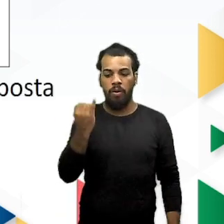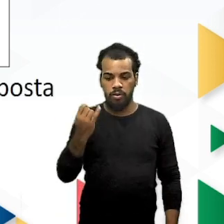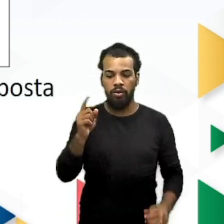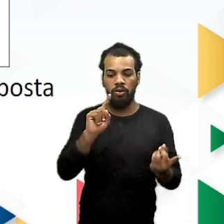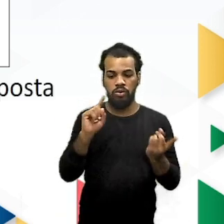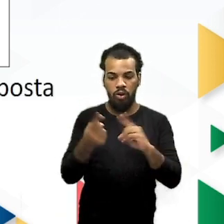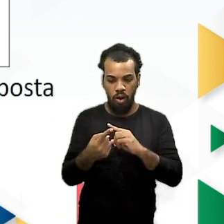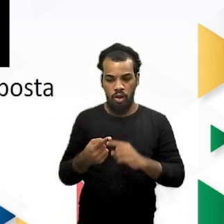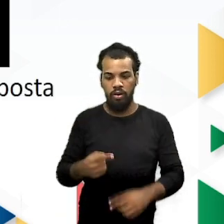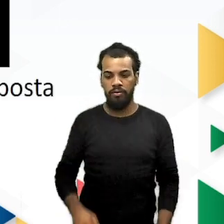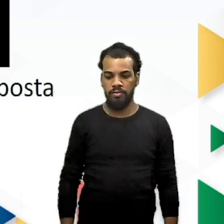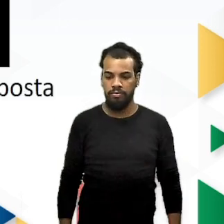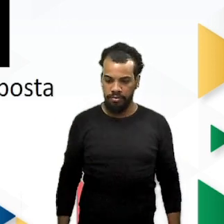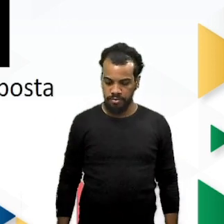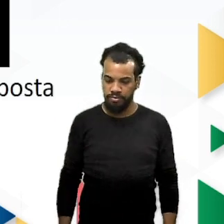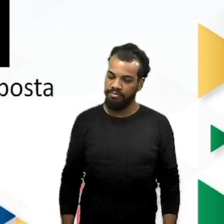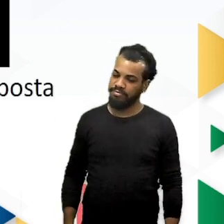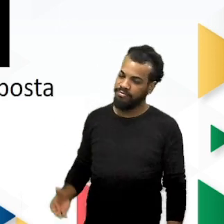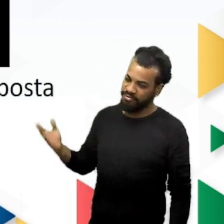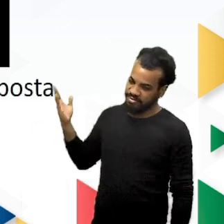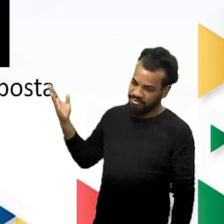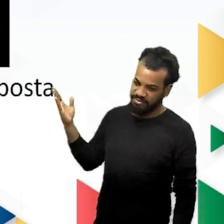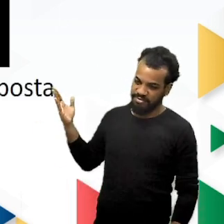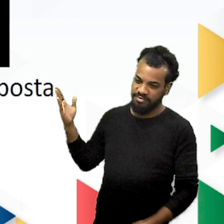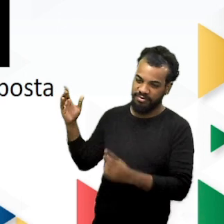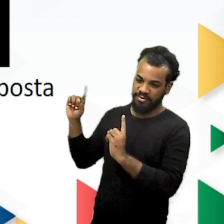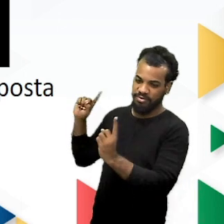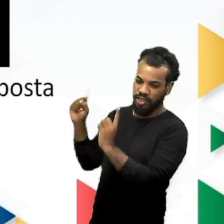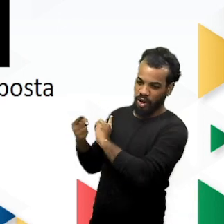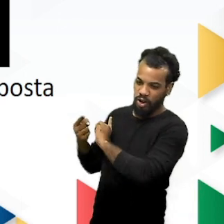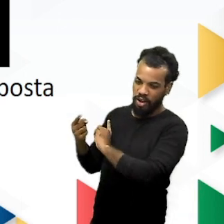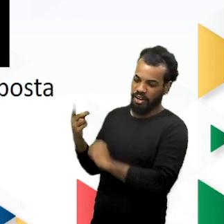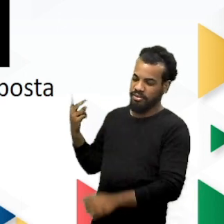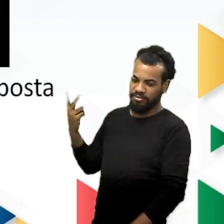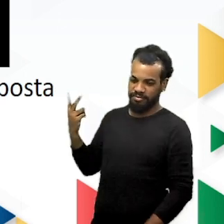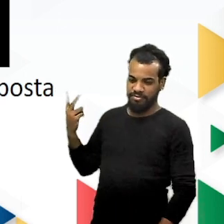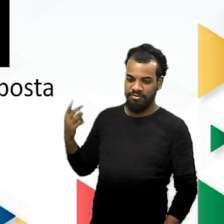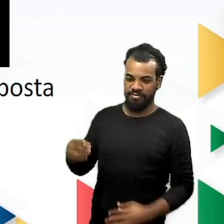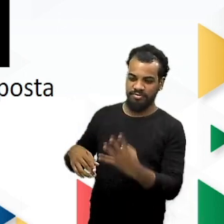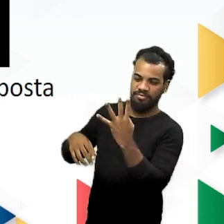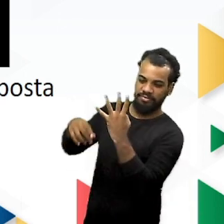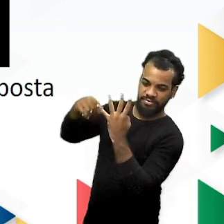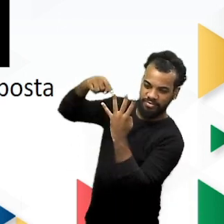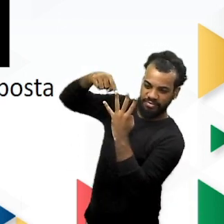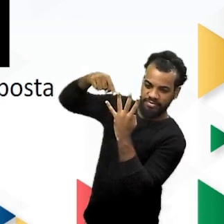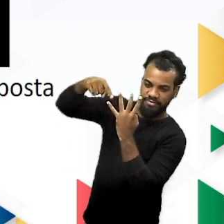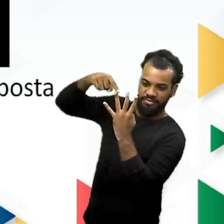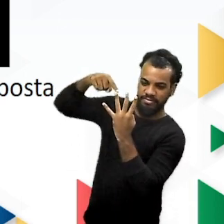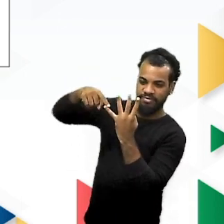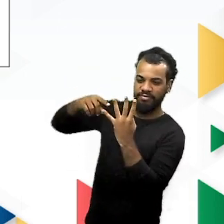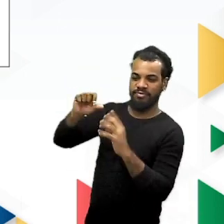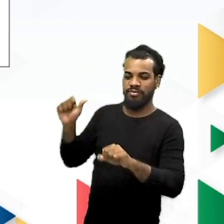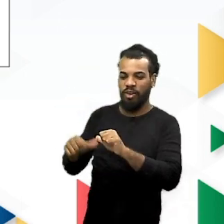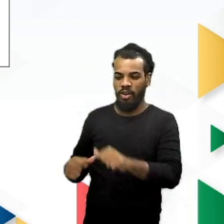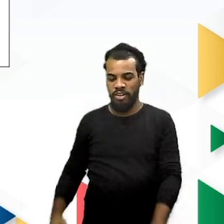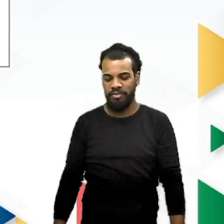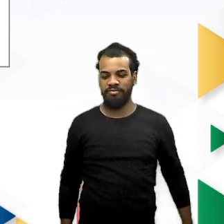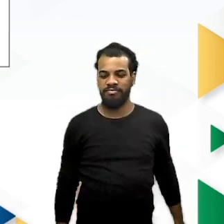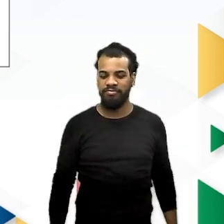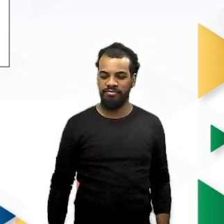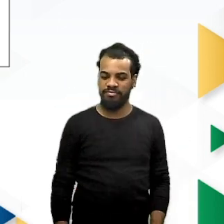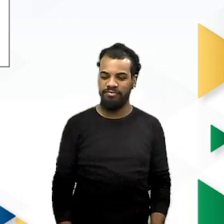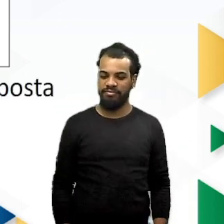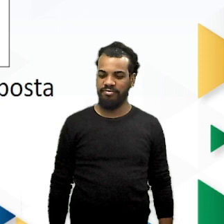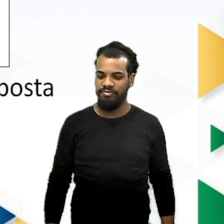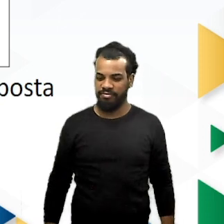ó. Ela vai ser oposta. Então, o que era branco vai ficar preto, o que era preto ficou branco. Essa é a resposta. Viu como